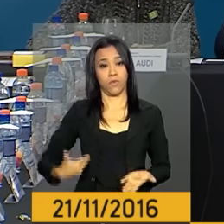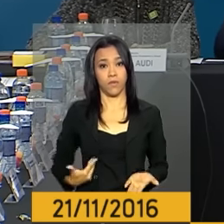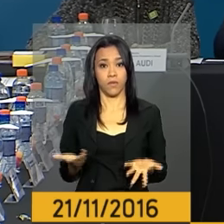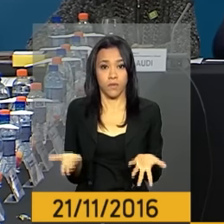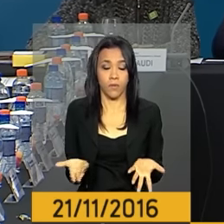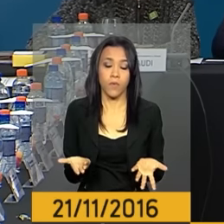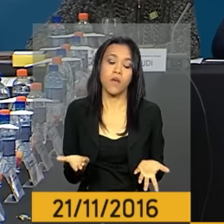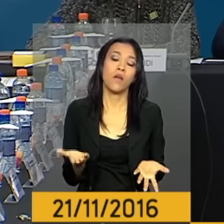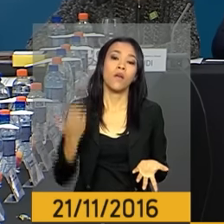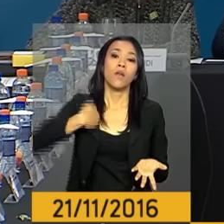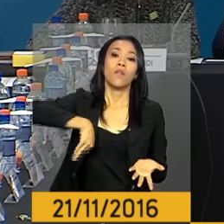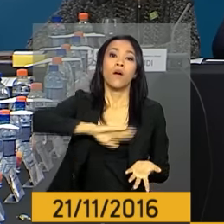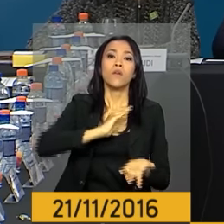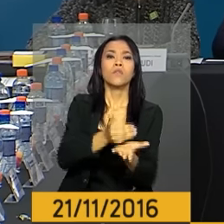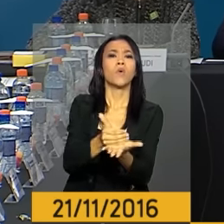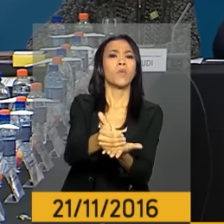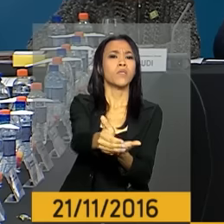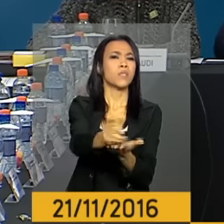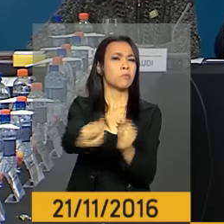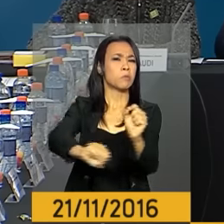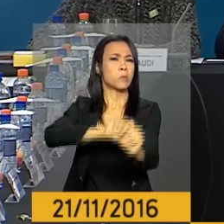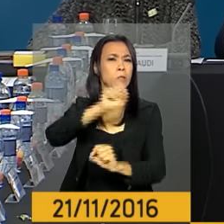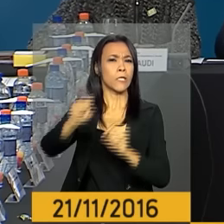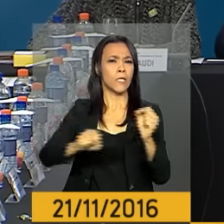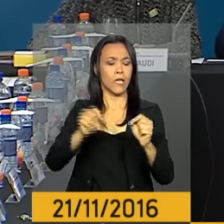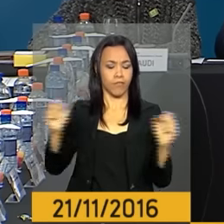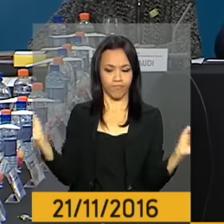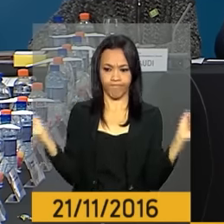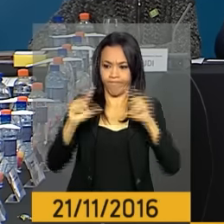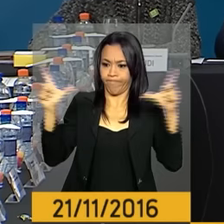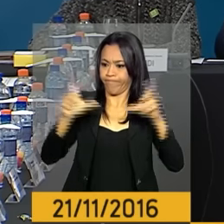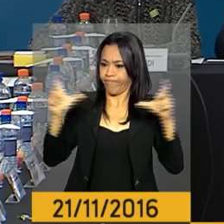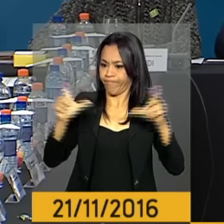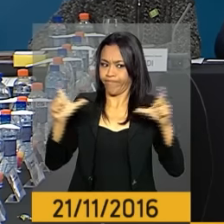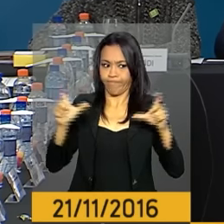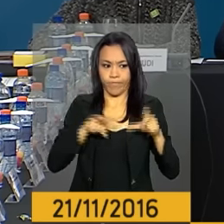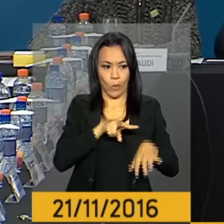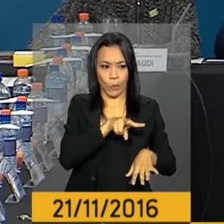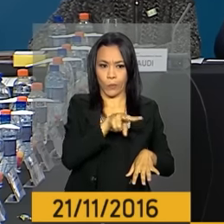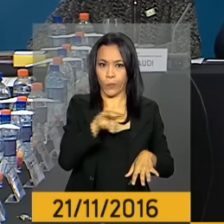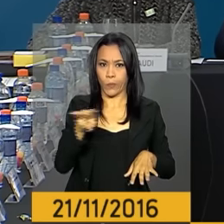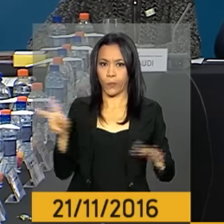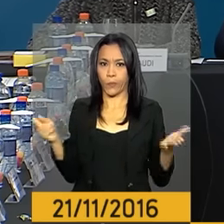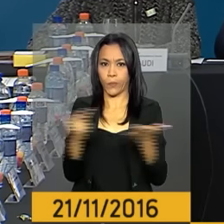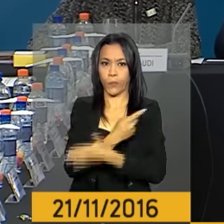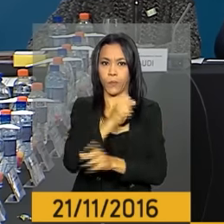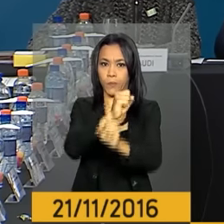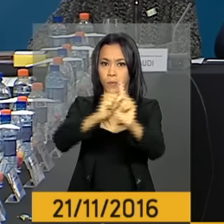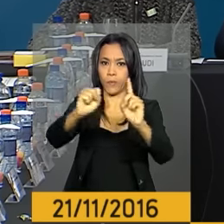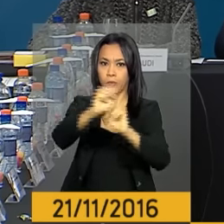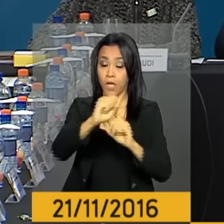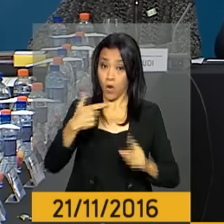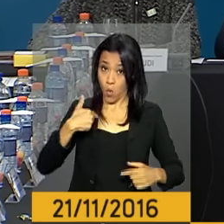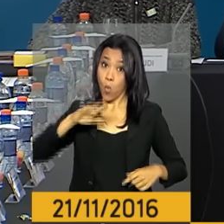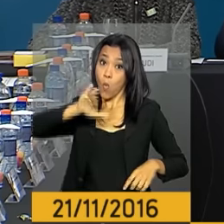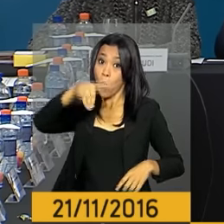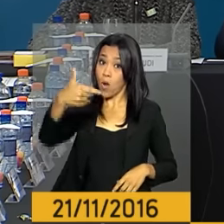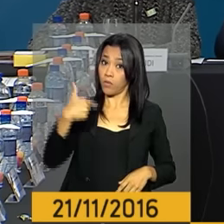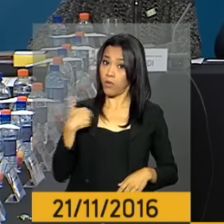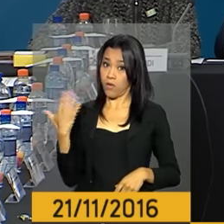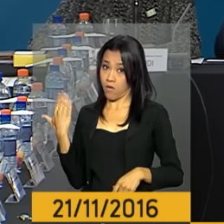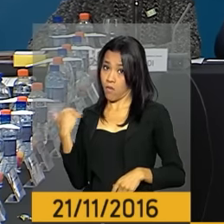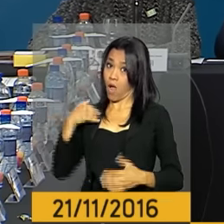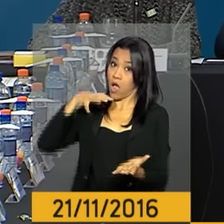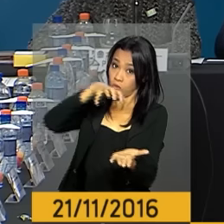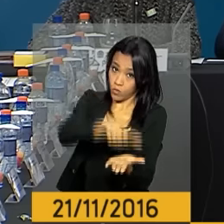Comecemos, pois, a enfrentar a realidade. Ao assumir o governo, encontrei o país, não